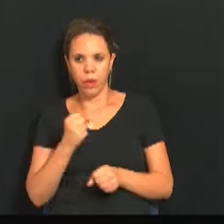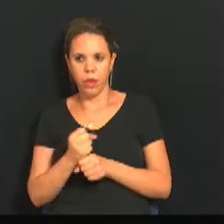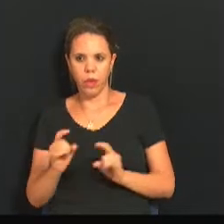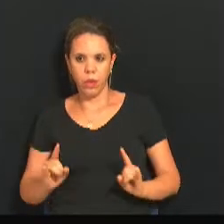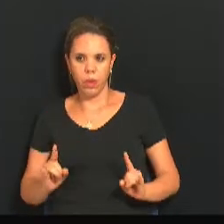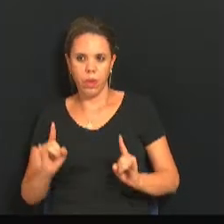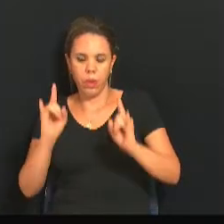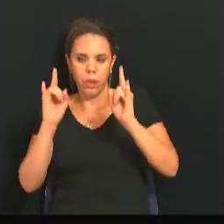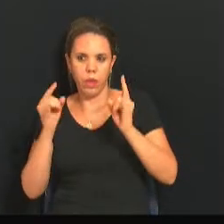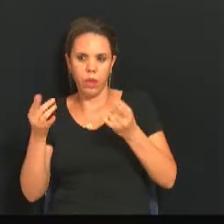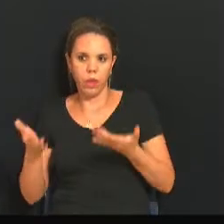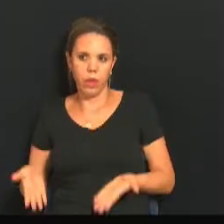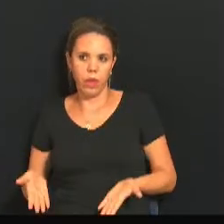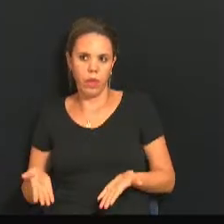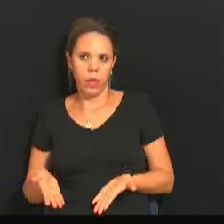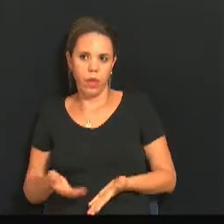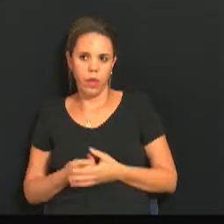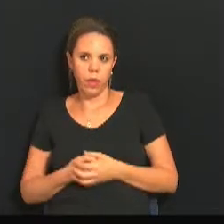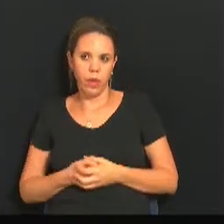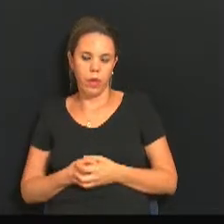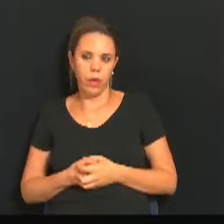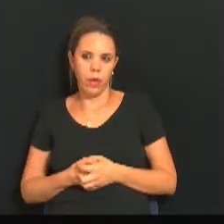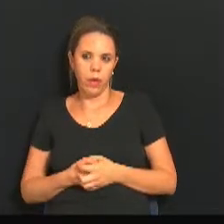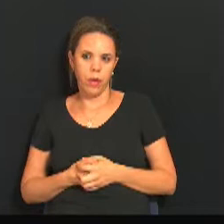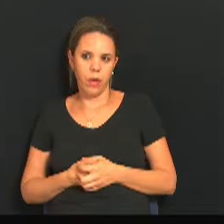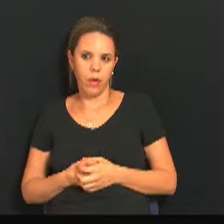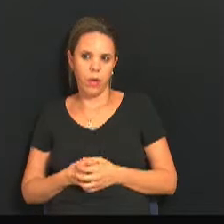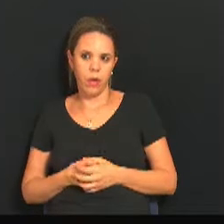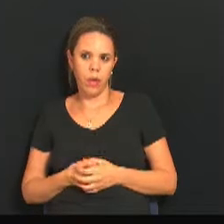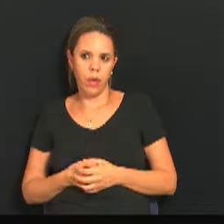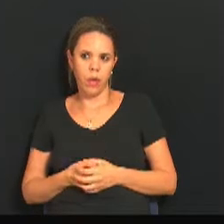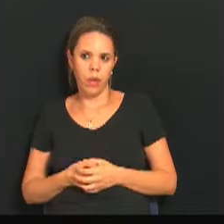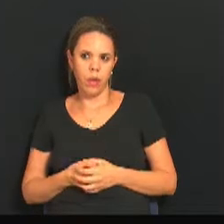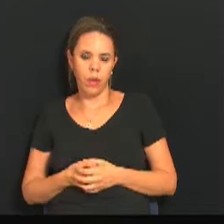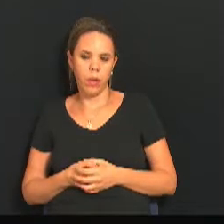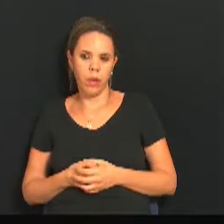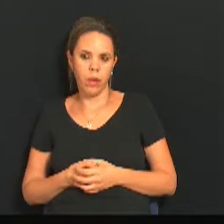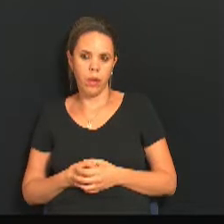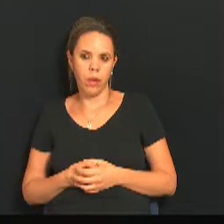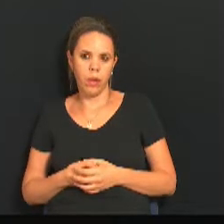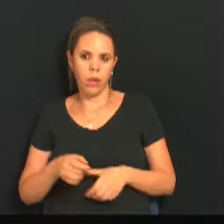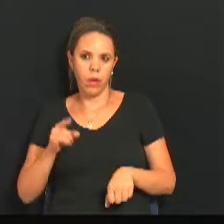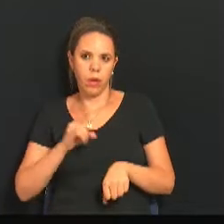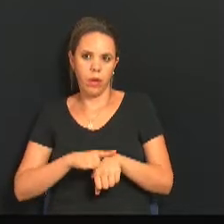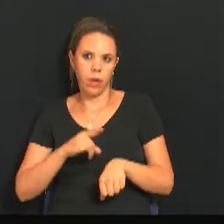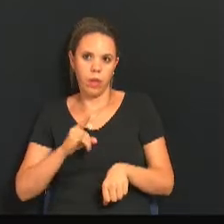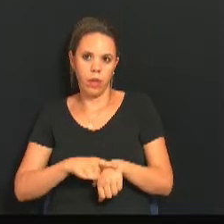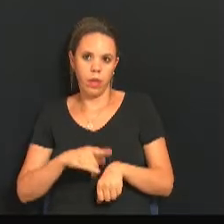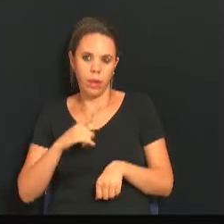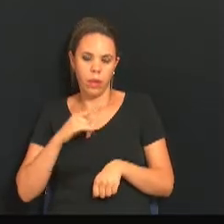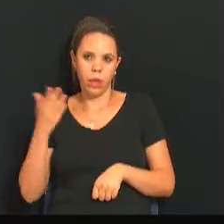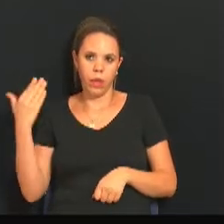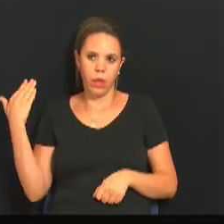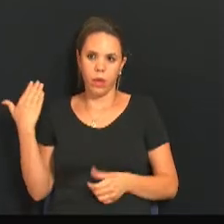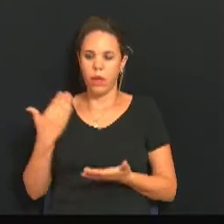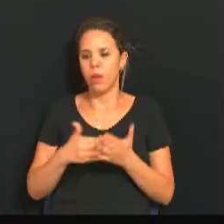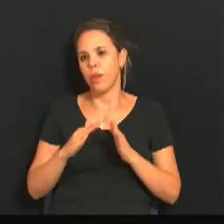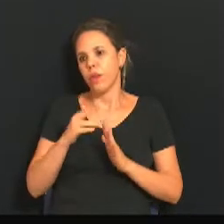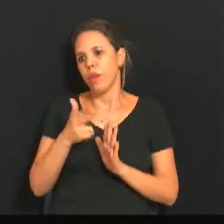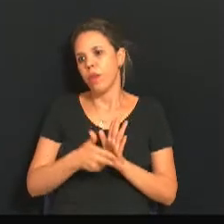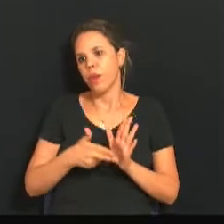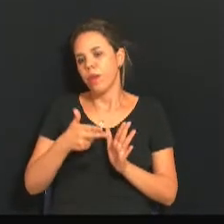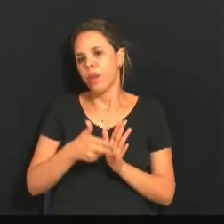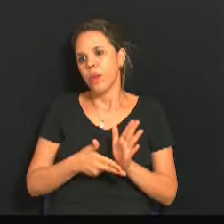tanto a Aonde se tocava Fashion lado e A Ferrovia e